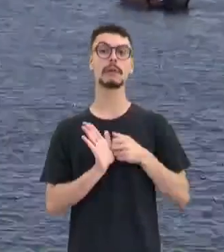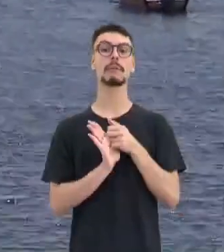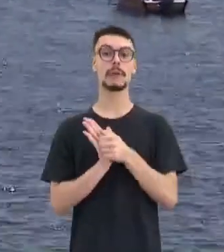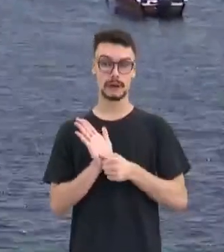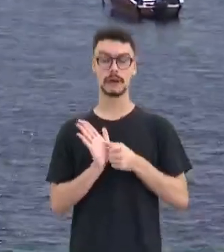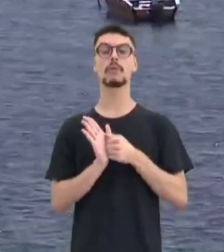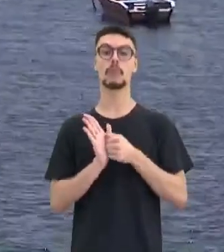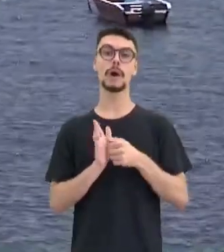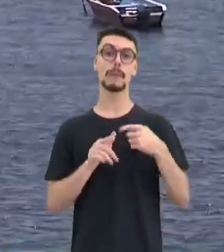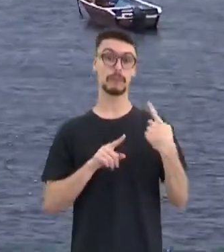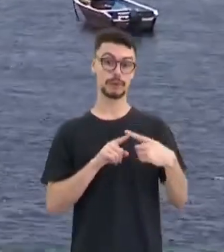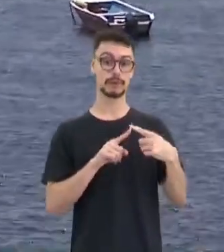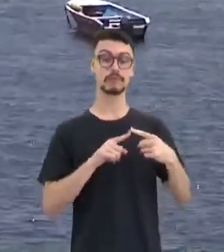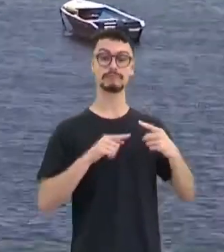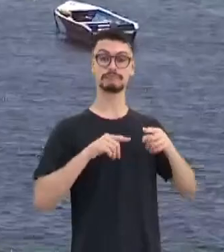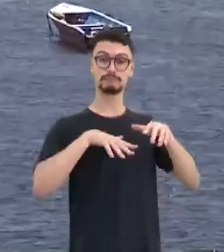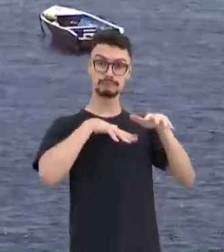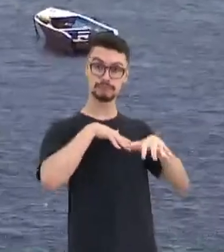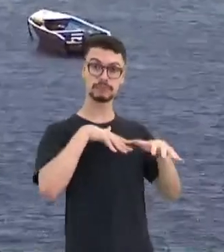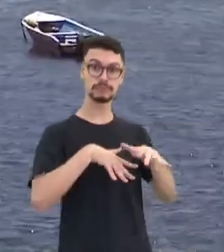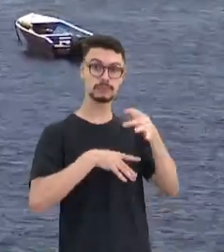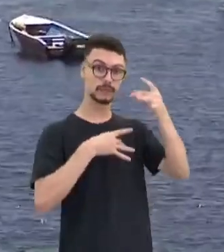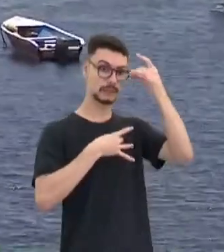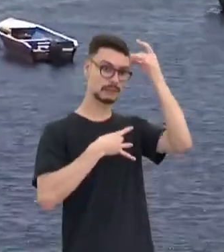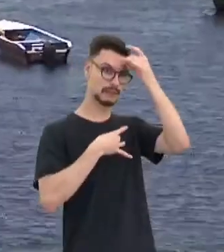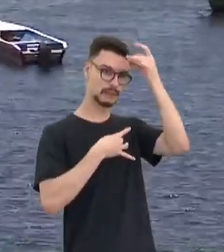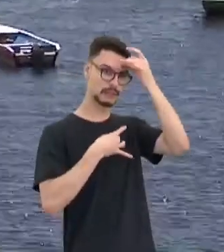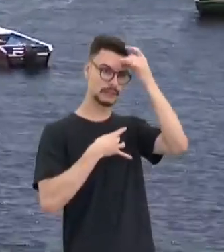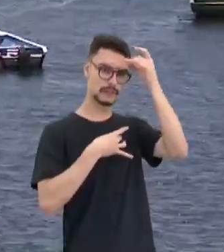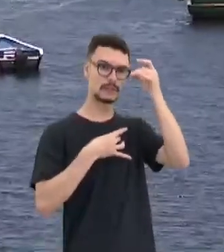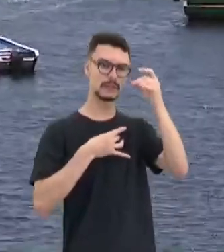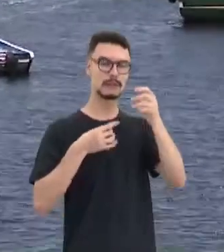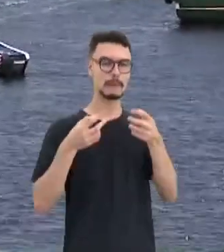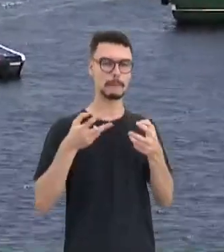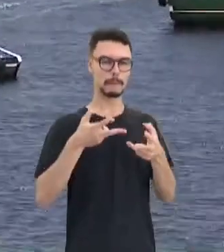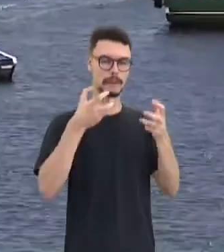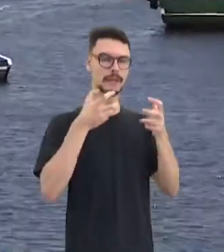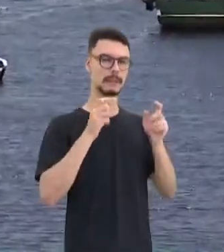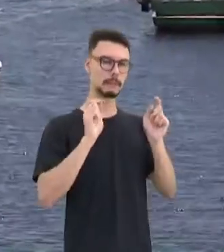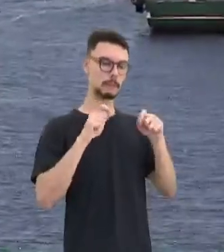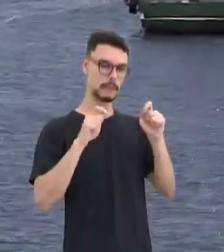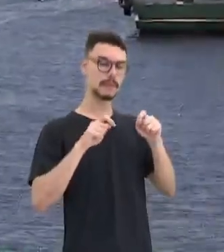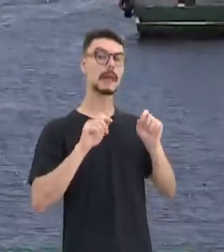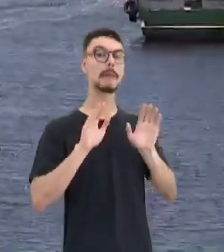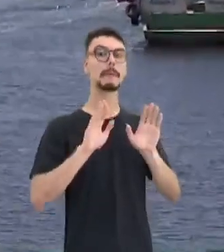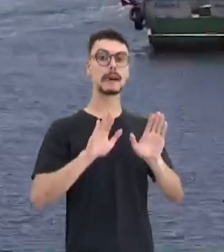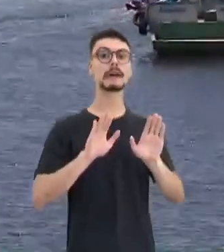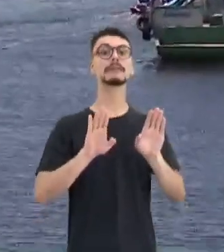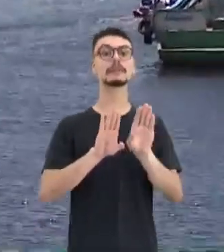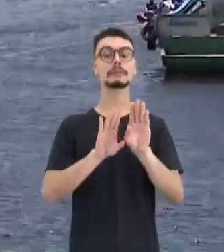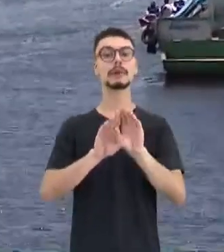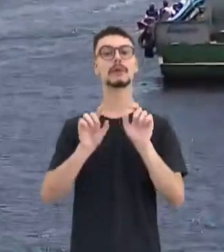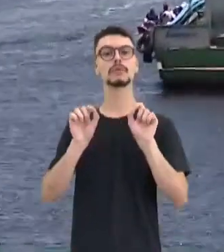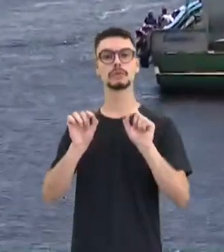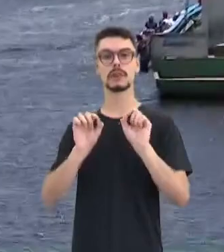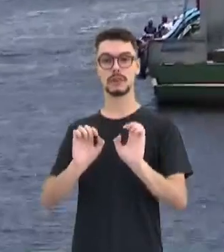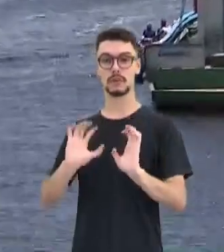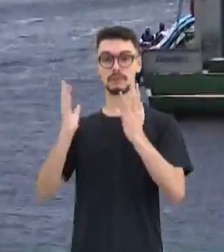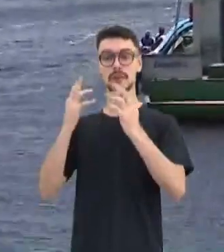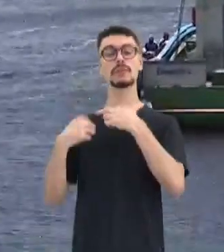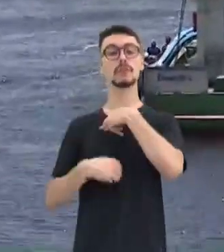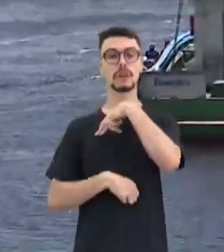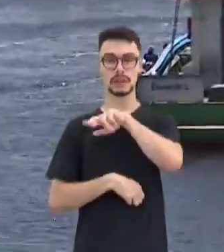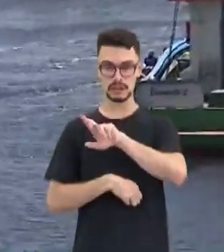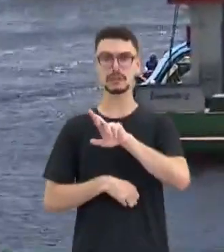o Banho de Mar Fantasia, que está ao fundo da nossa imagem, né, que a gente mostra agora, mas também tem festa religiosa, a